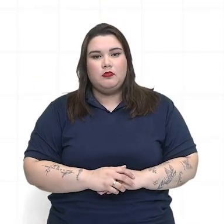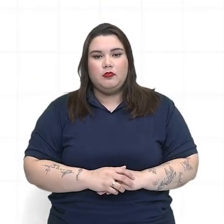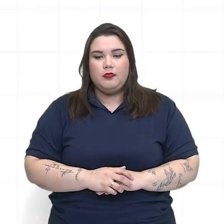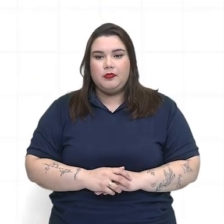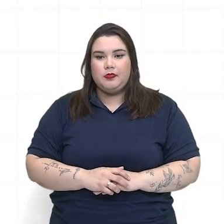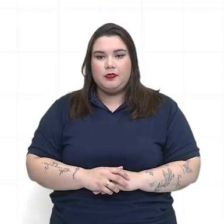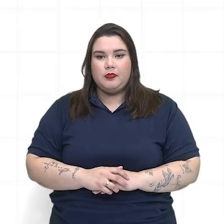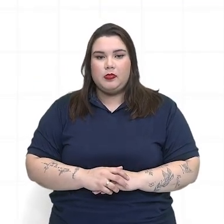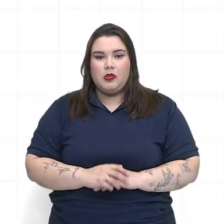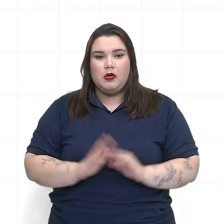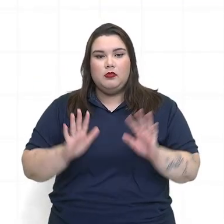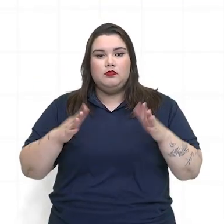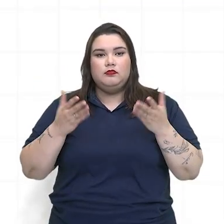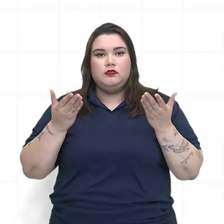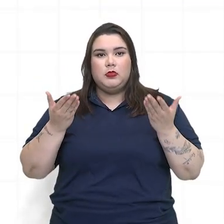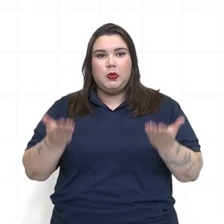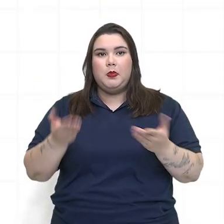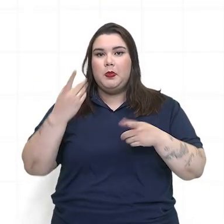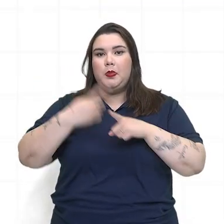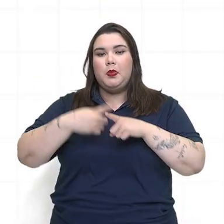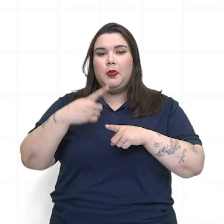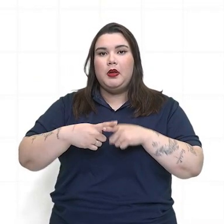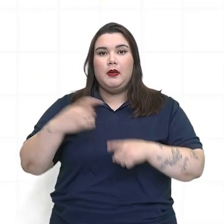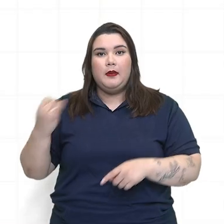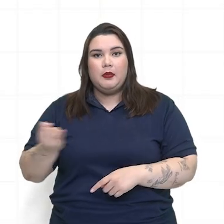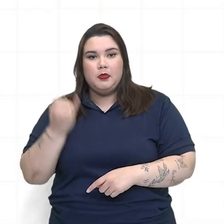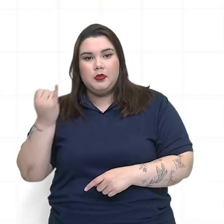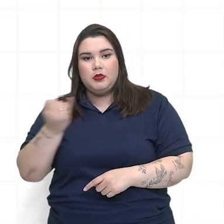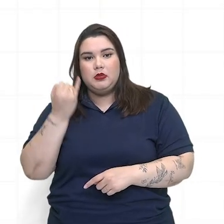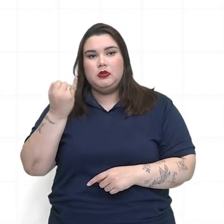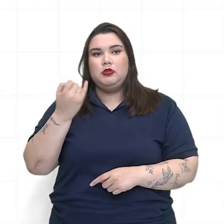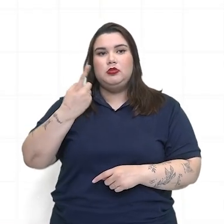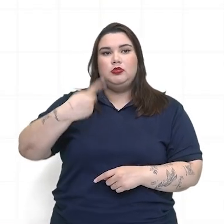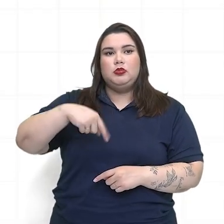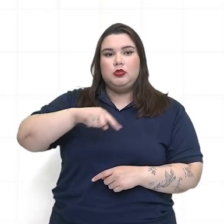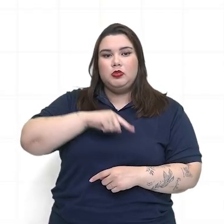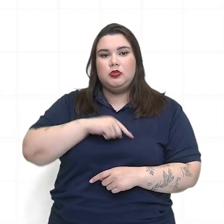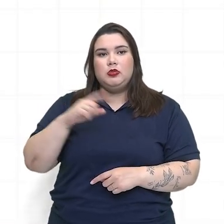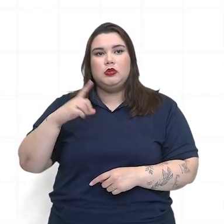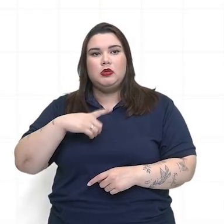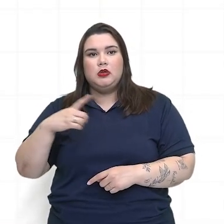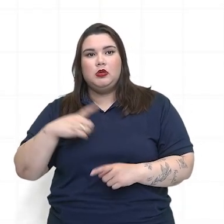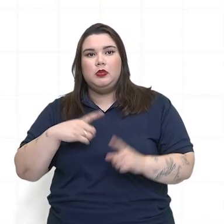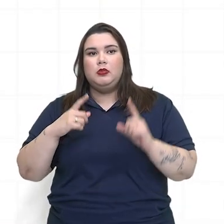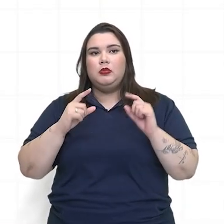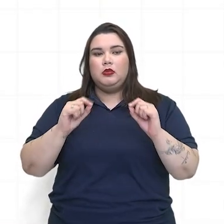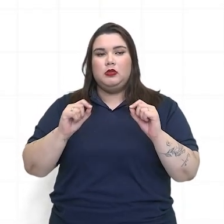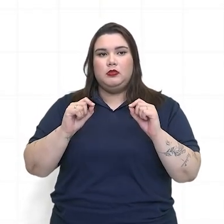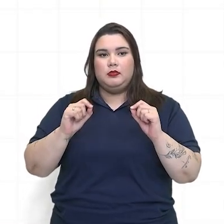Então, por que é importante nós termos